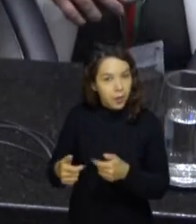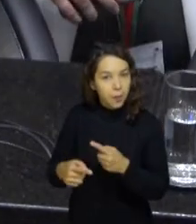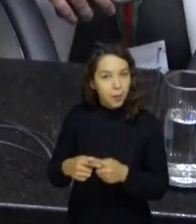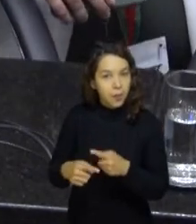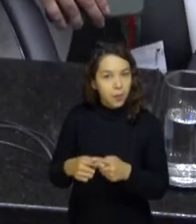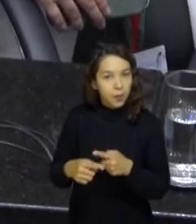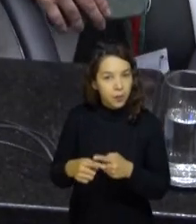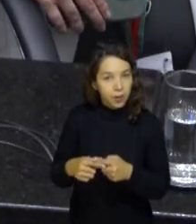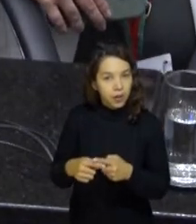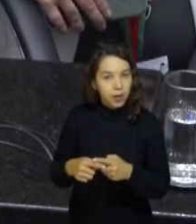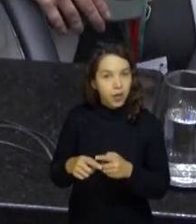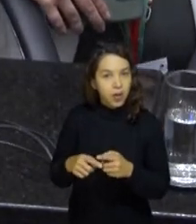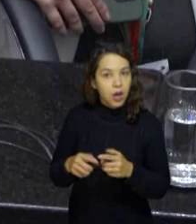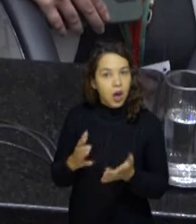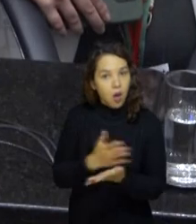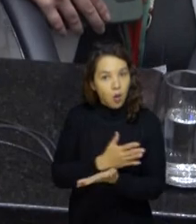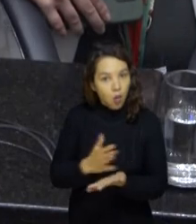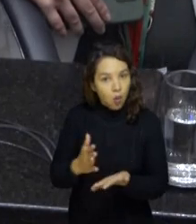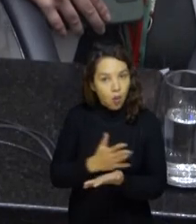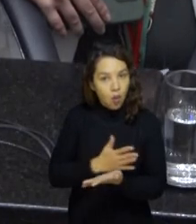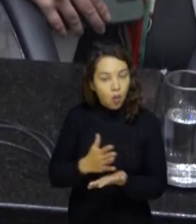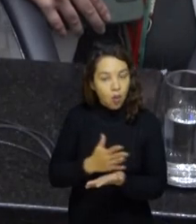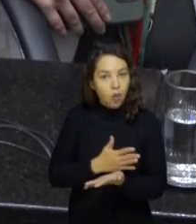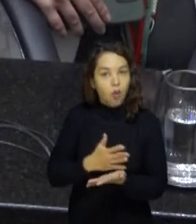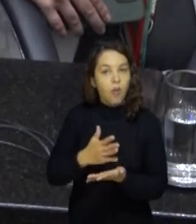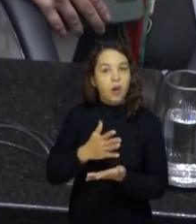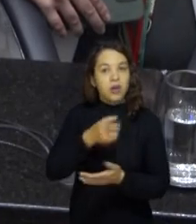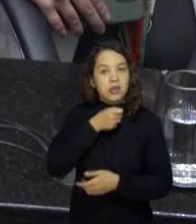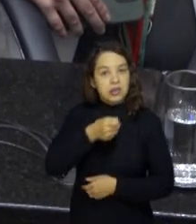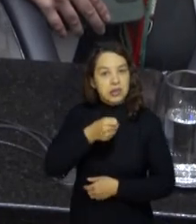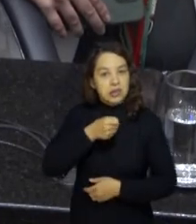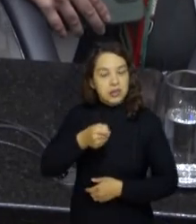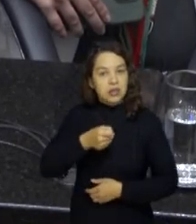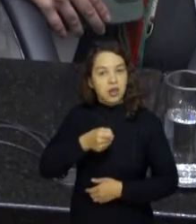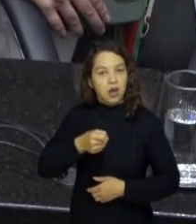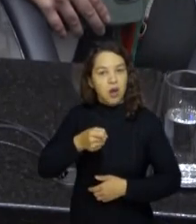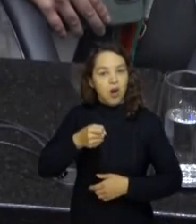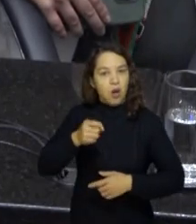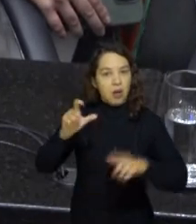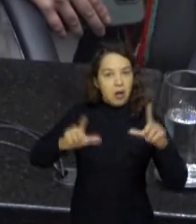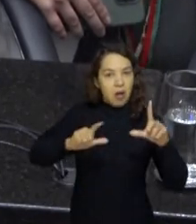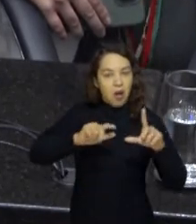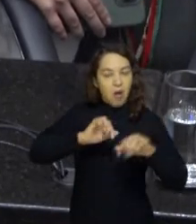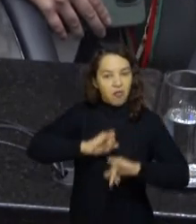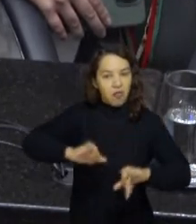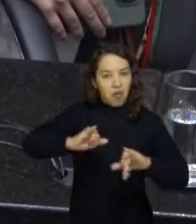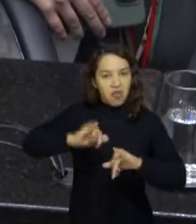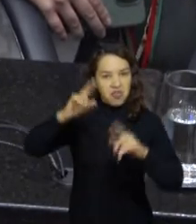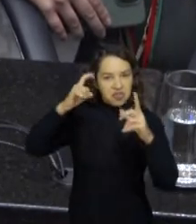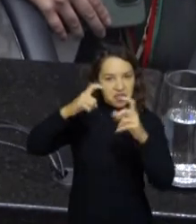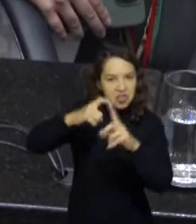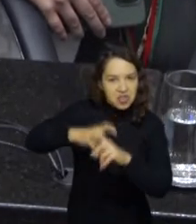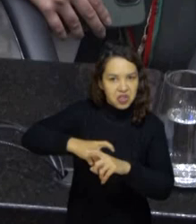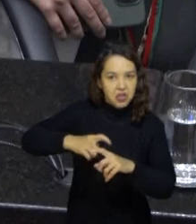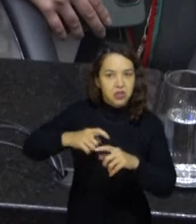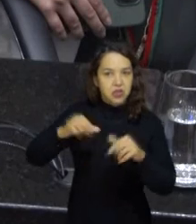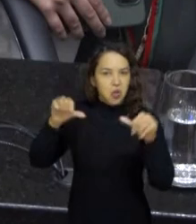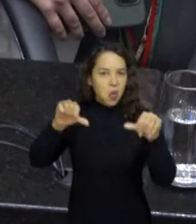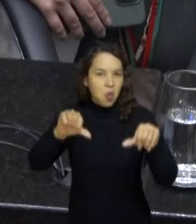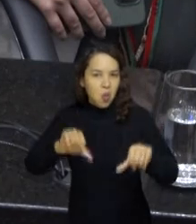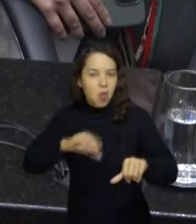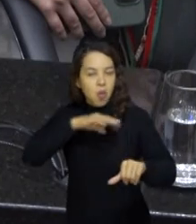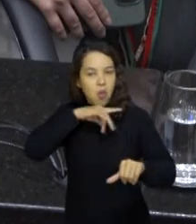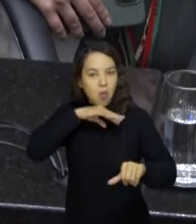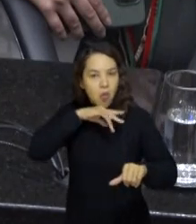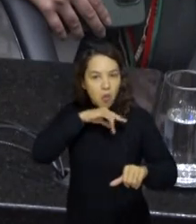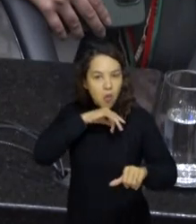temos algumas imprensa que só vende o difícil, o ruim, o que não acontece, ou o que está muitas vezes